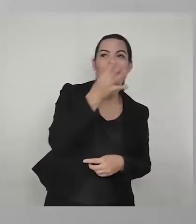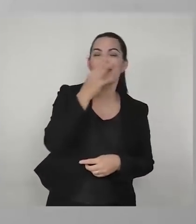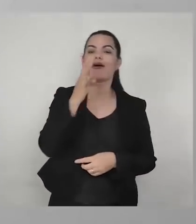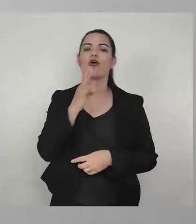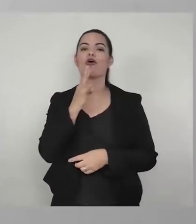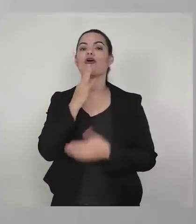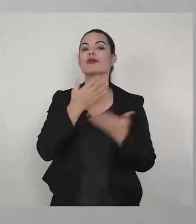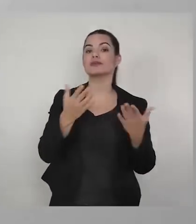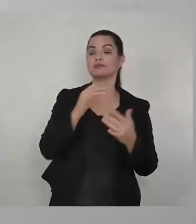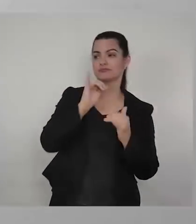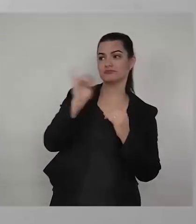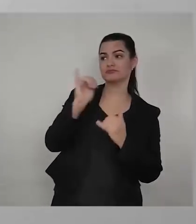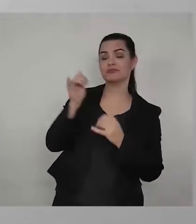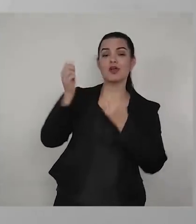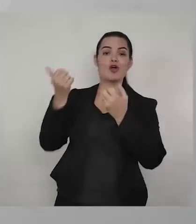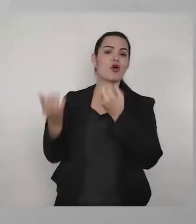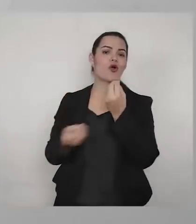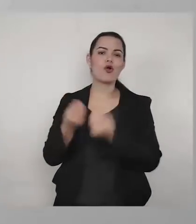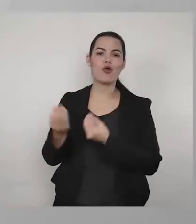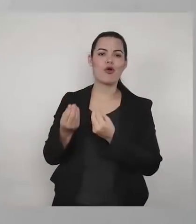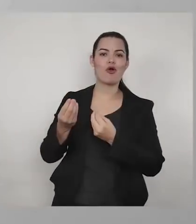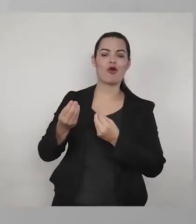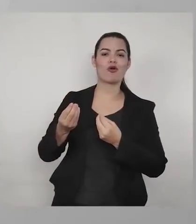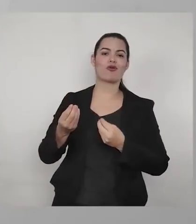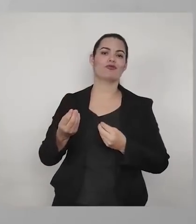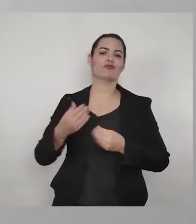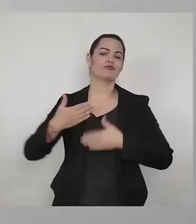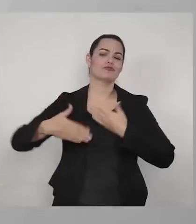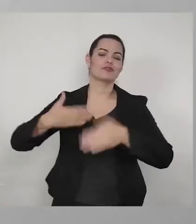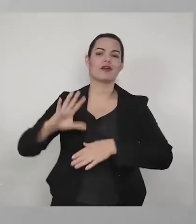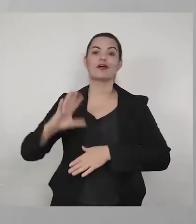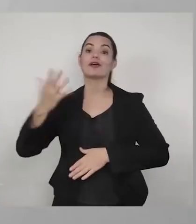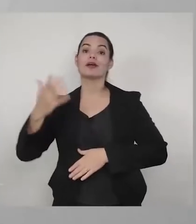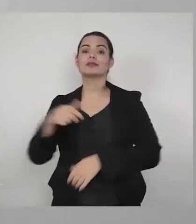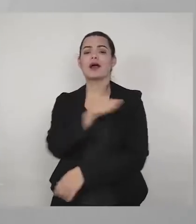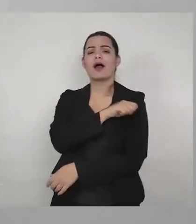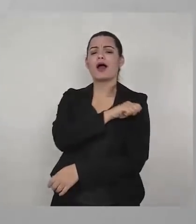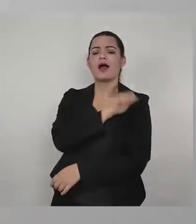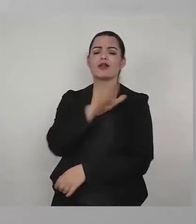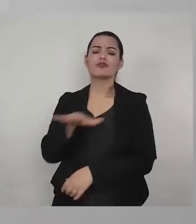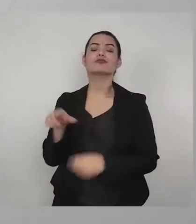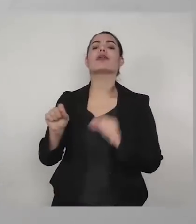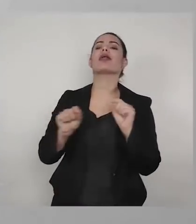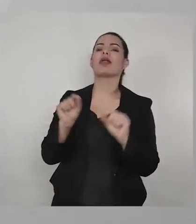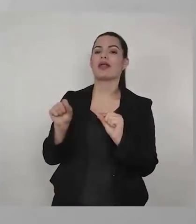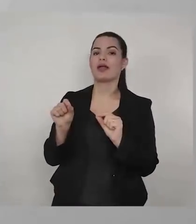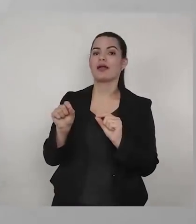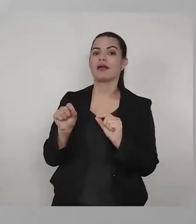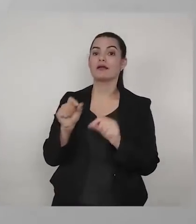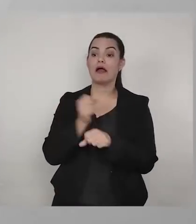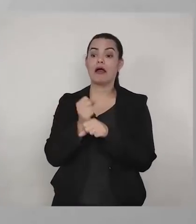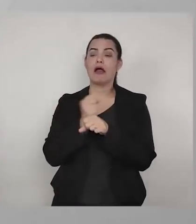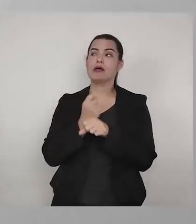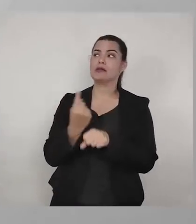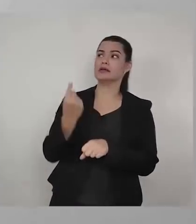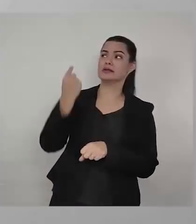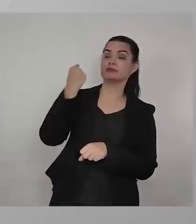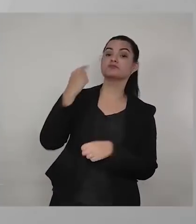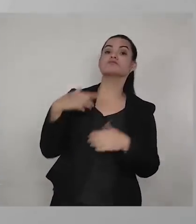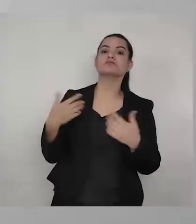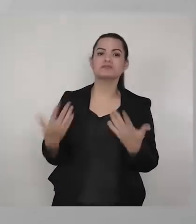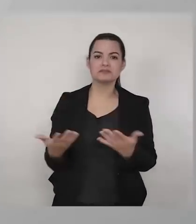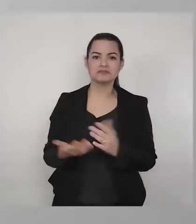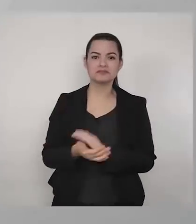que esse processo acontecia? Quem eram os alunos lá atrás em 1500?